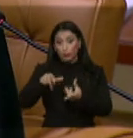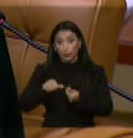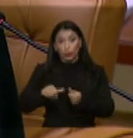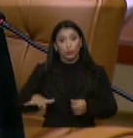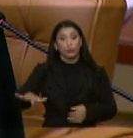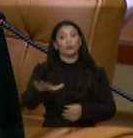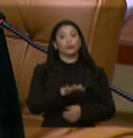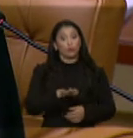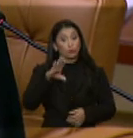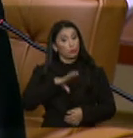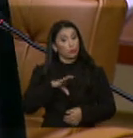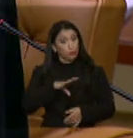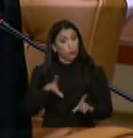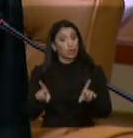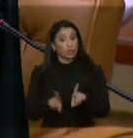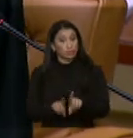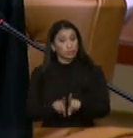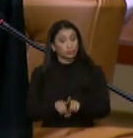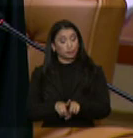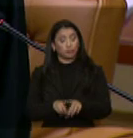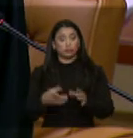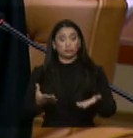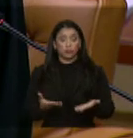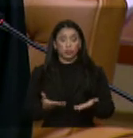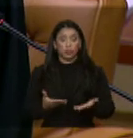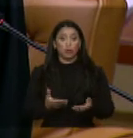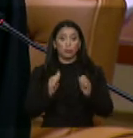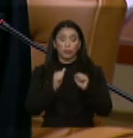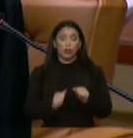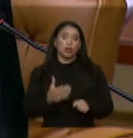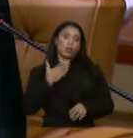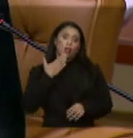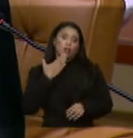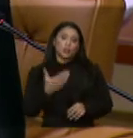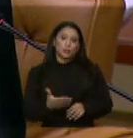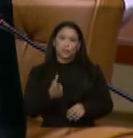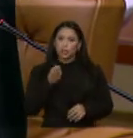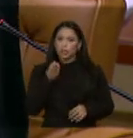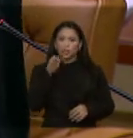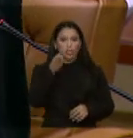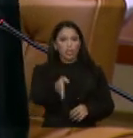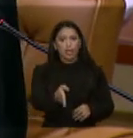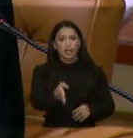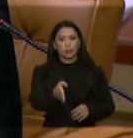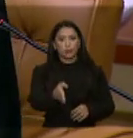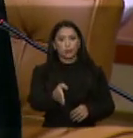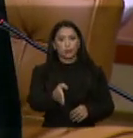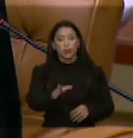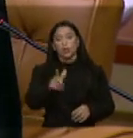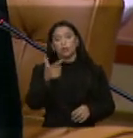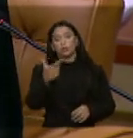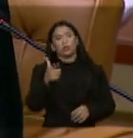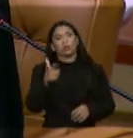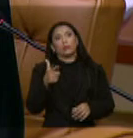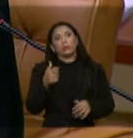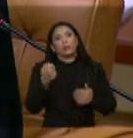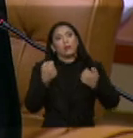é também é e é possível a solicitação direta Não há necessidade é de um acordo